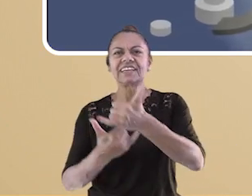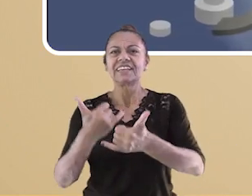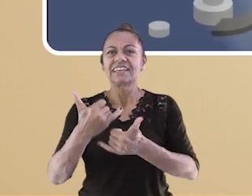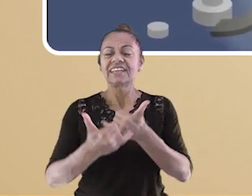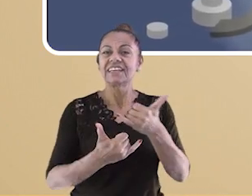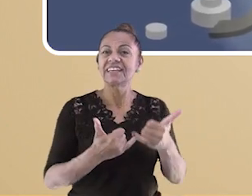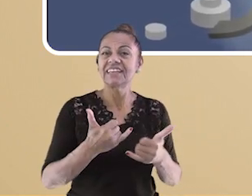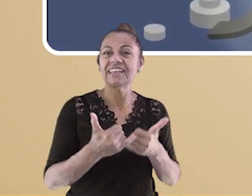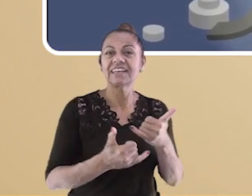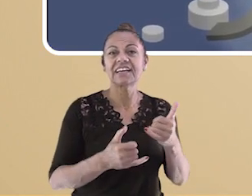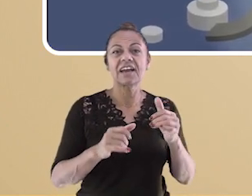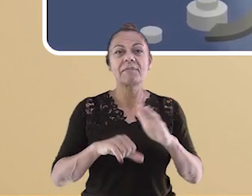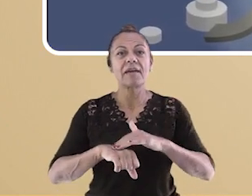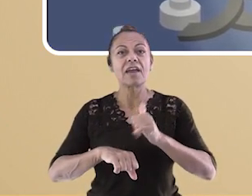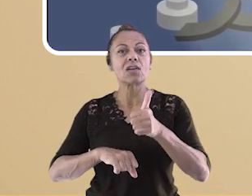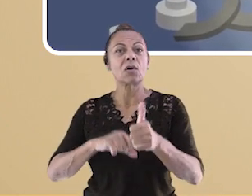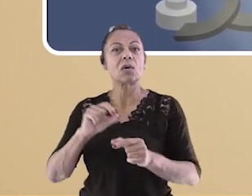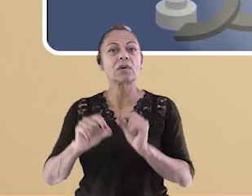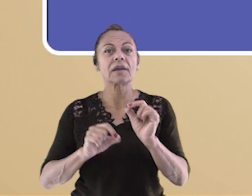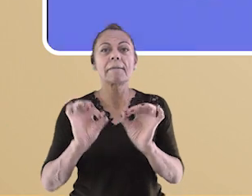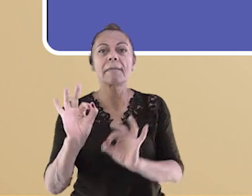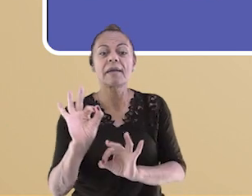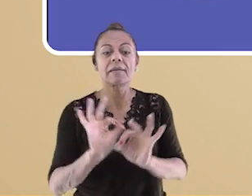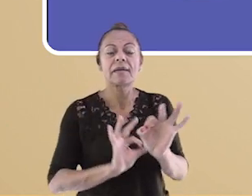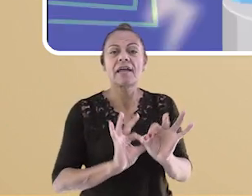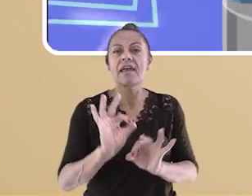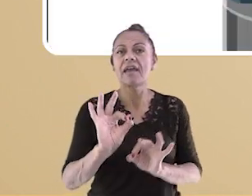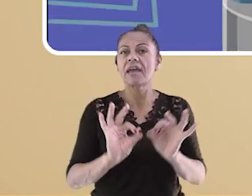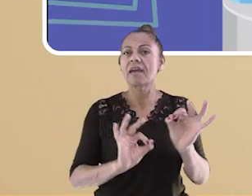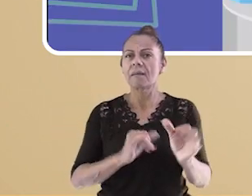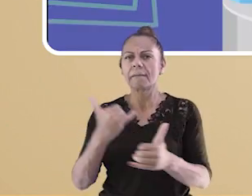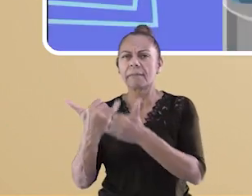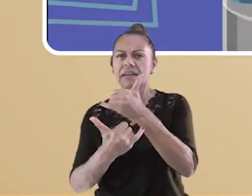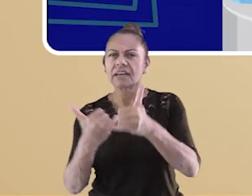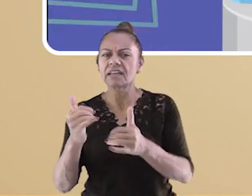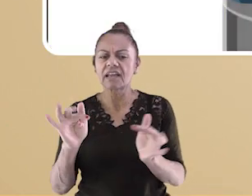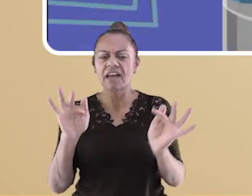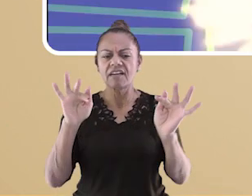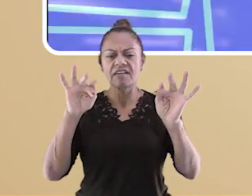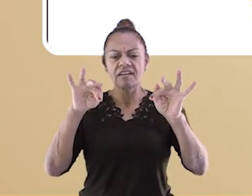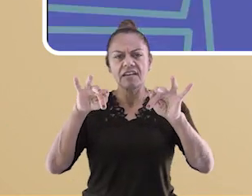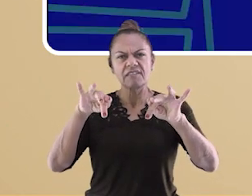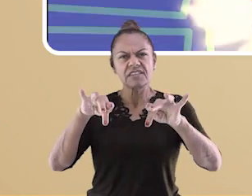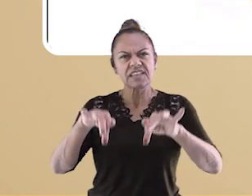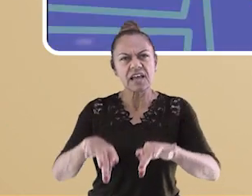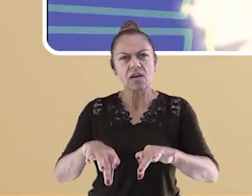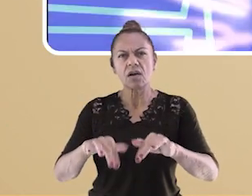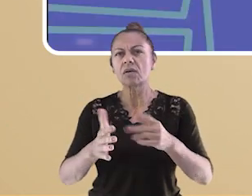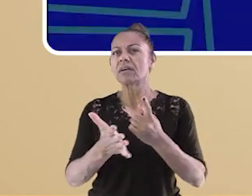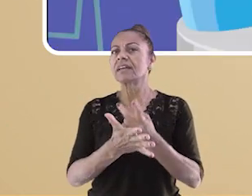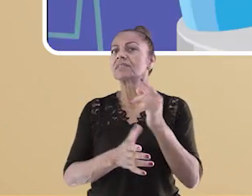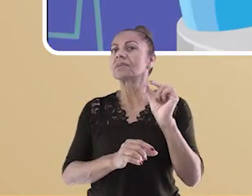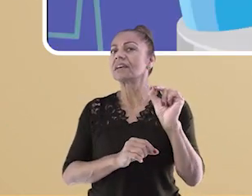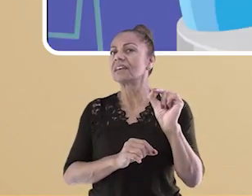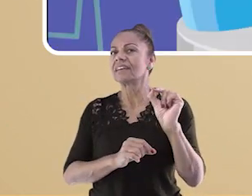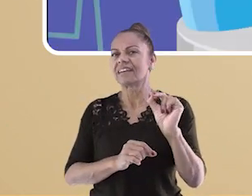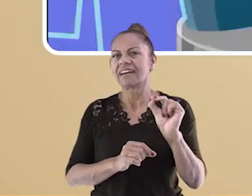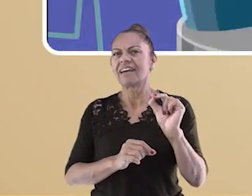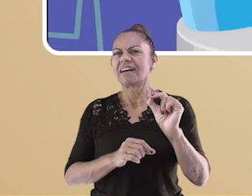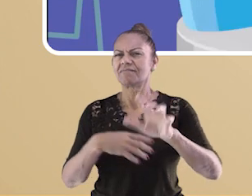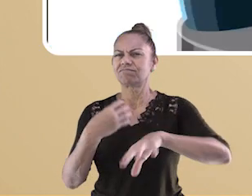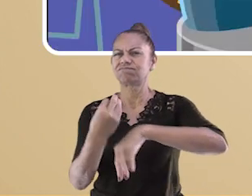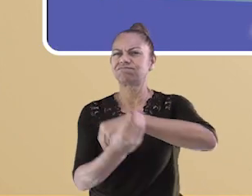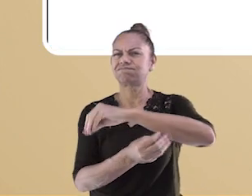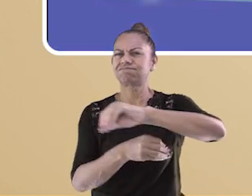melhor se preparar. Porque no fim da brincadeira, a bagunça a gente vai